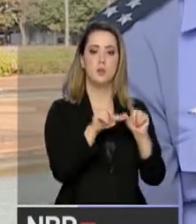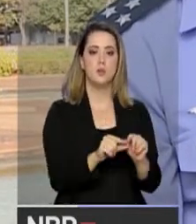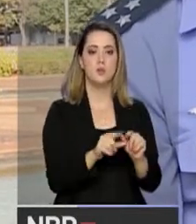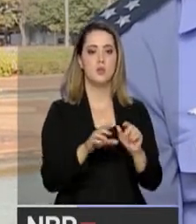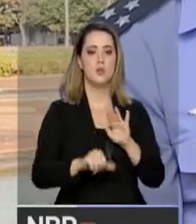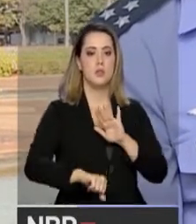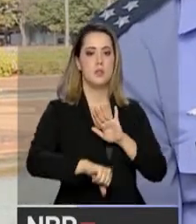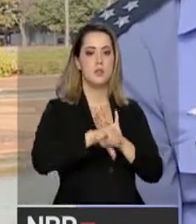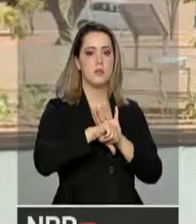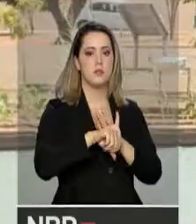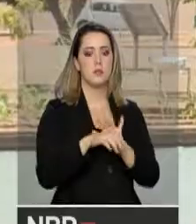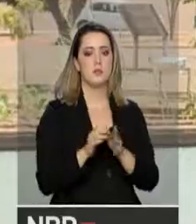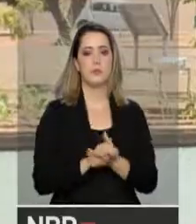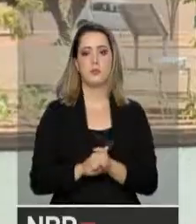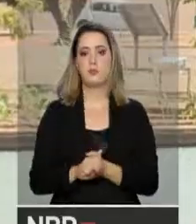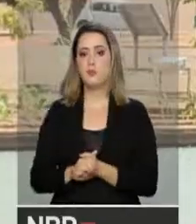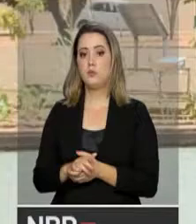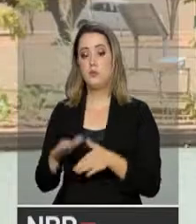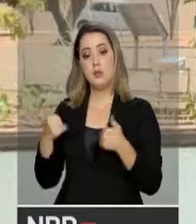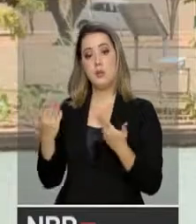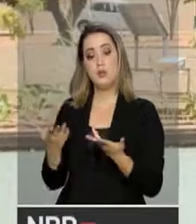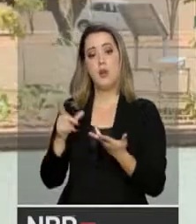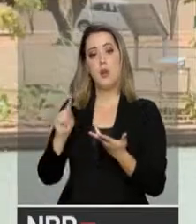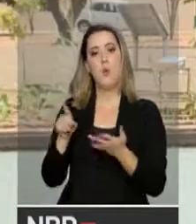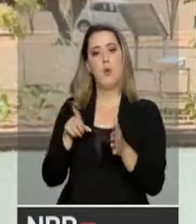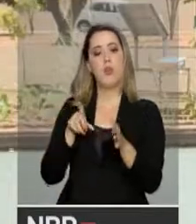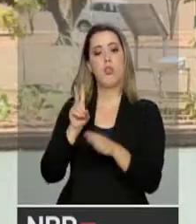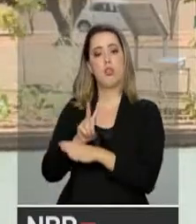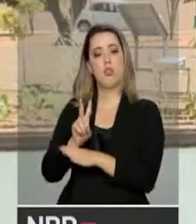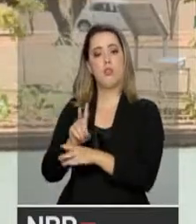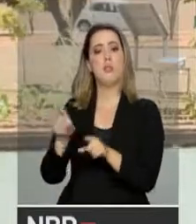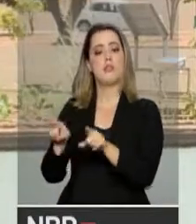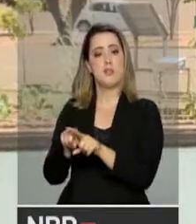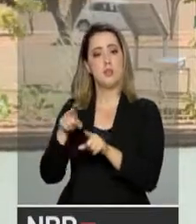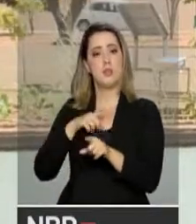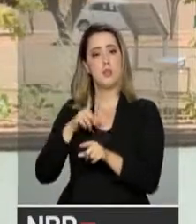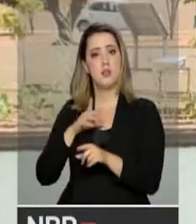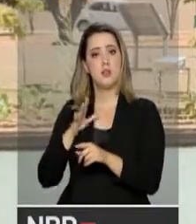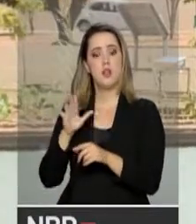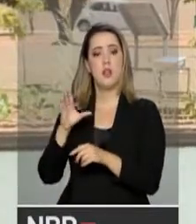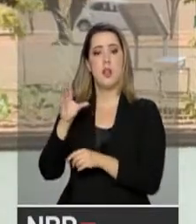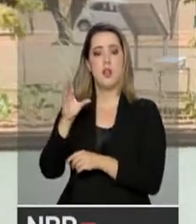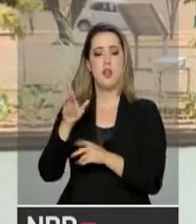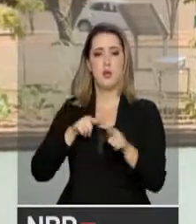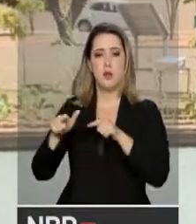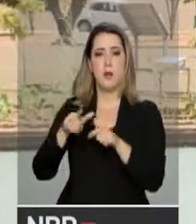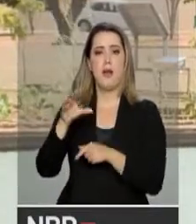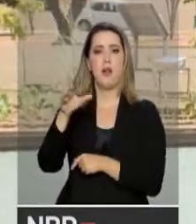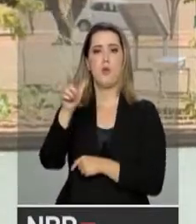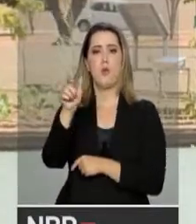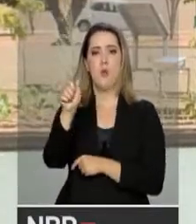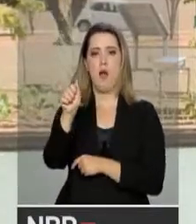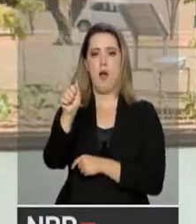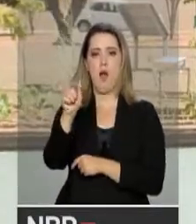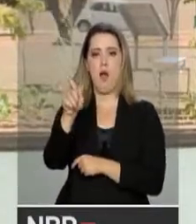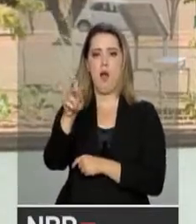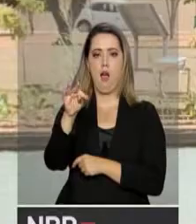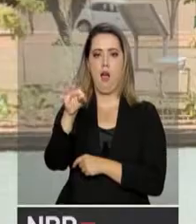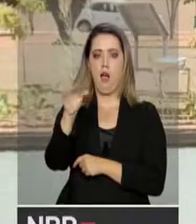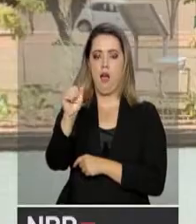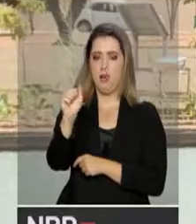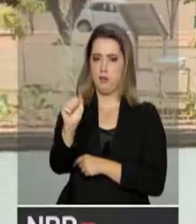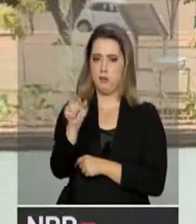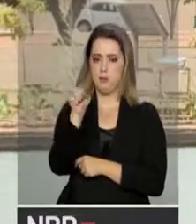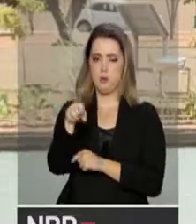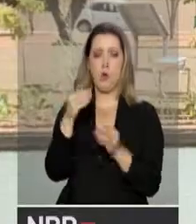crime transfronteiriço. Bom, e a defesa também tem a chamada Operação Ágata, né? Como é que funciona essa operação? É uma união entre